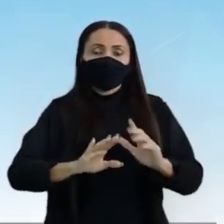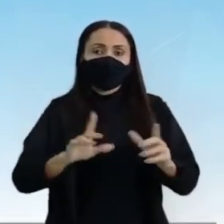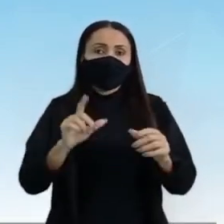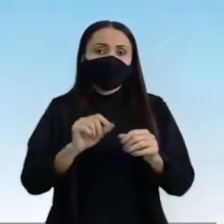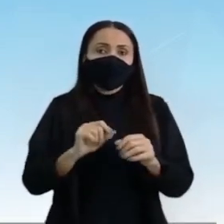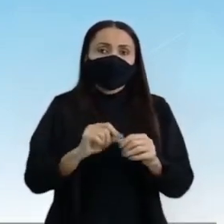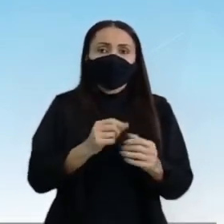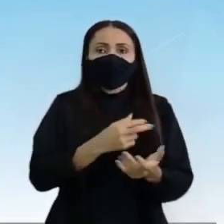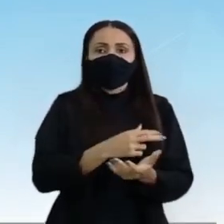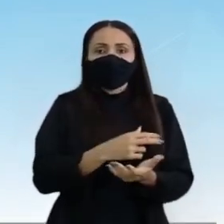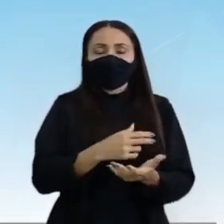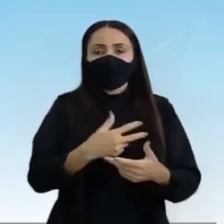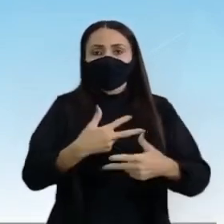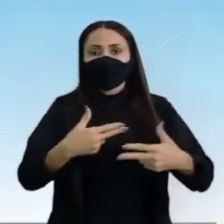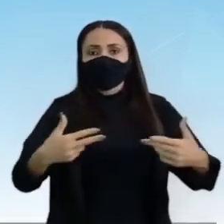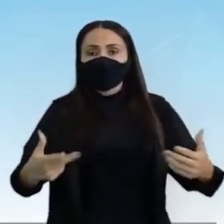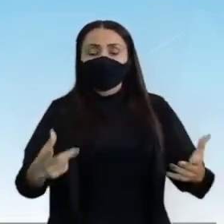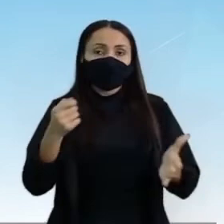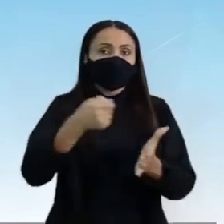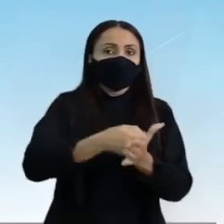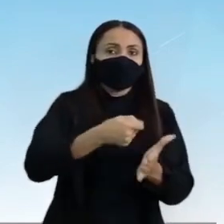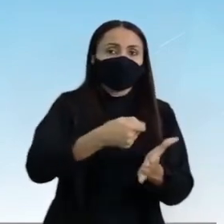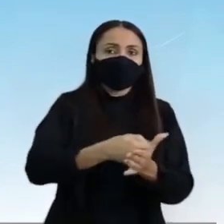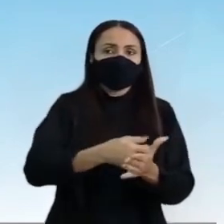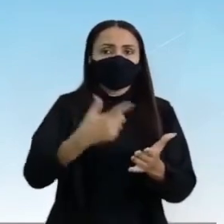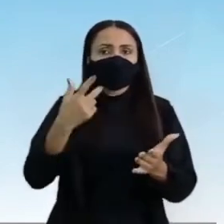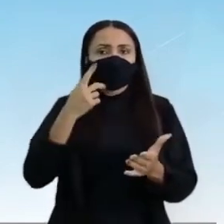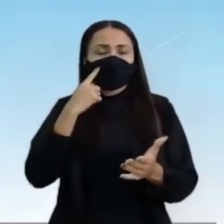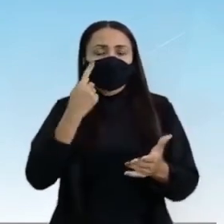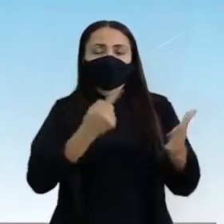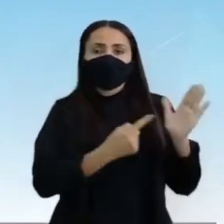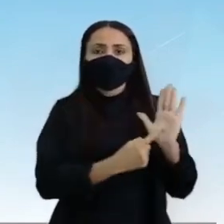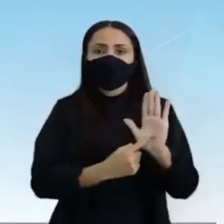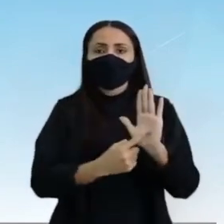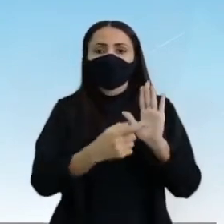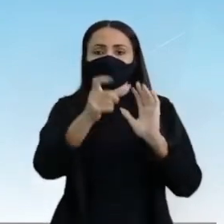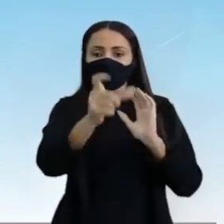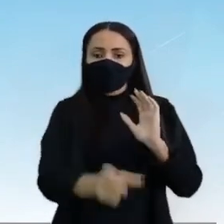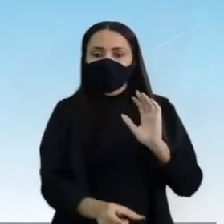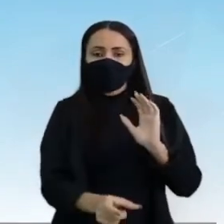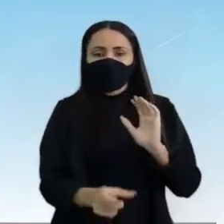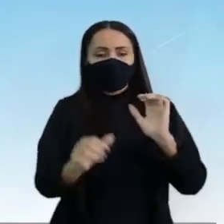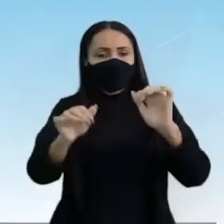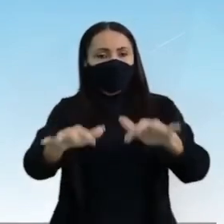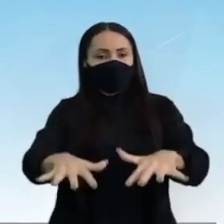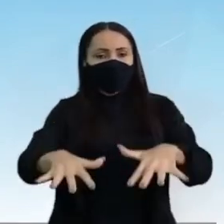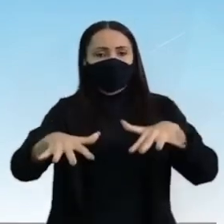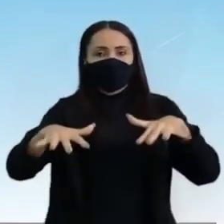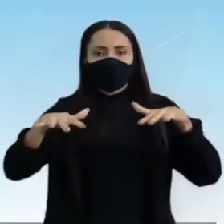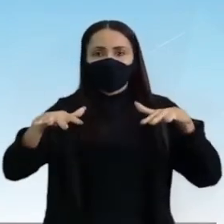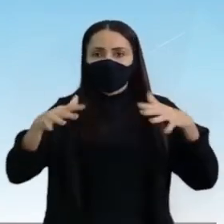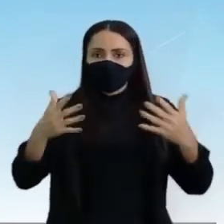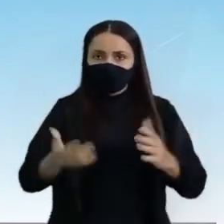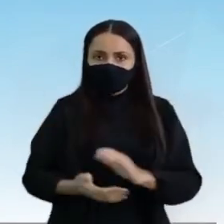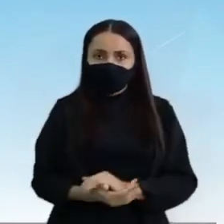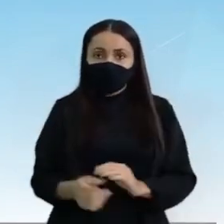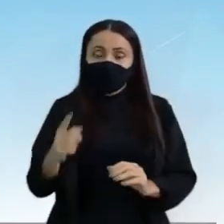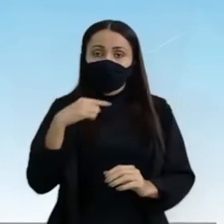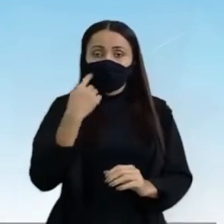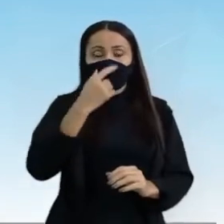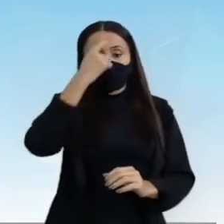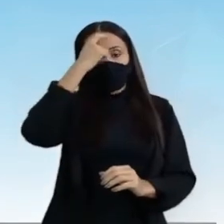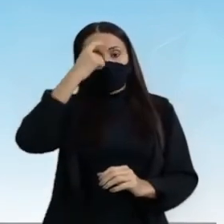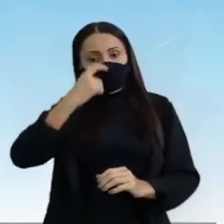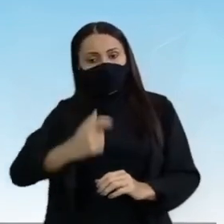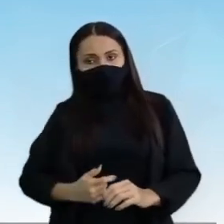as coisas com obrigação de se apresentar perante uma plateia. Nós somos